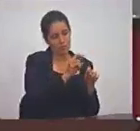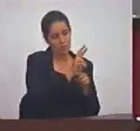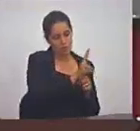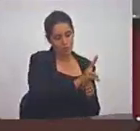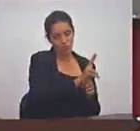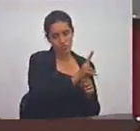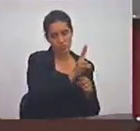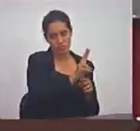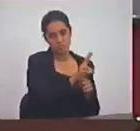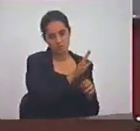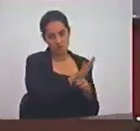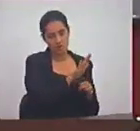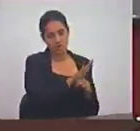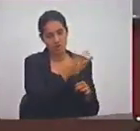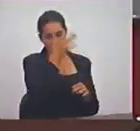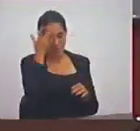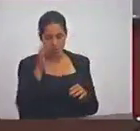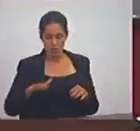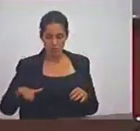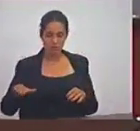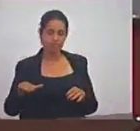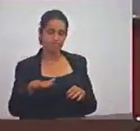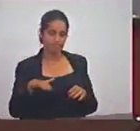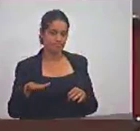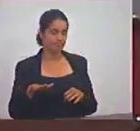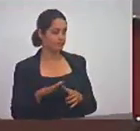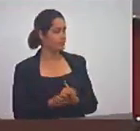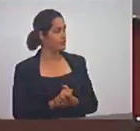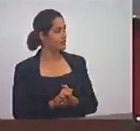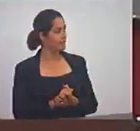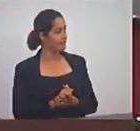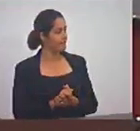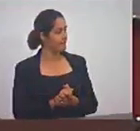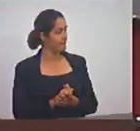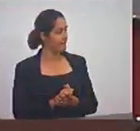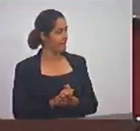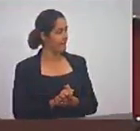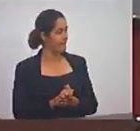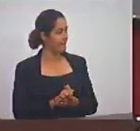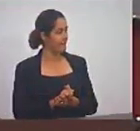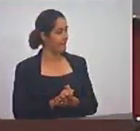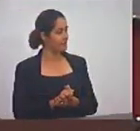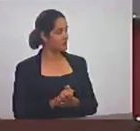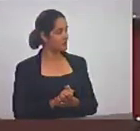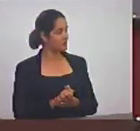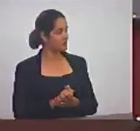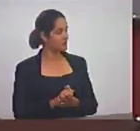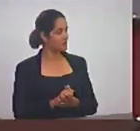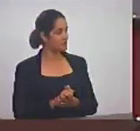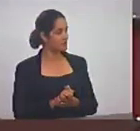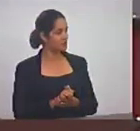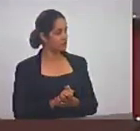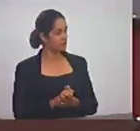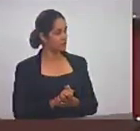as famílias carentes, as crianças carentes. E dizer que eu estive conversando com algumas pessoas que